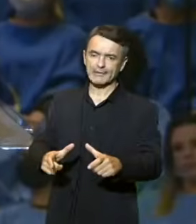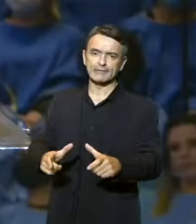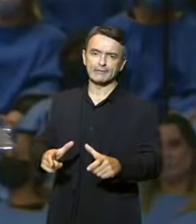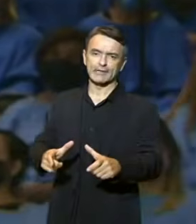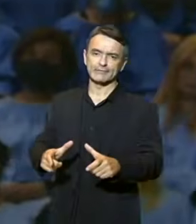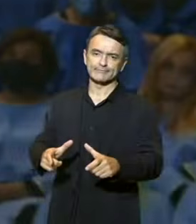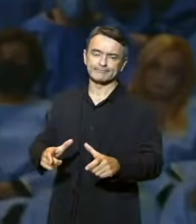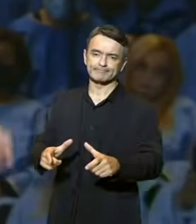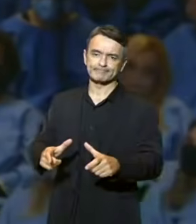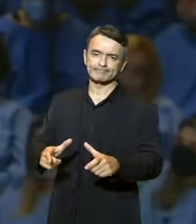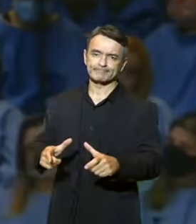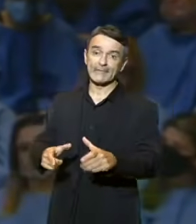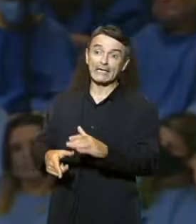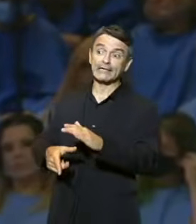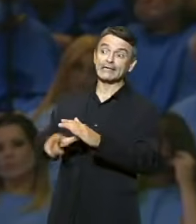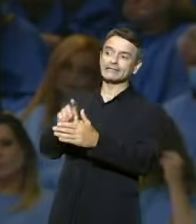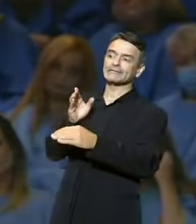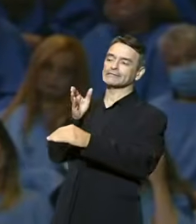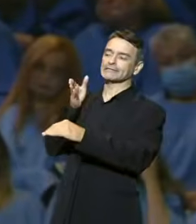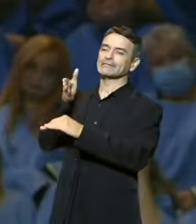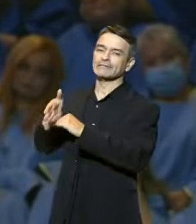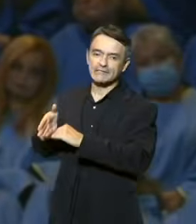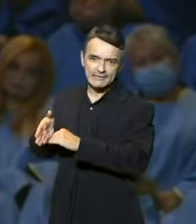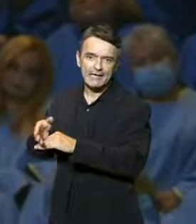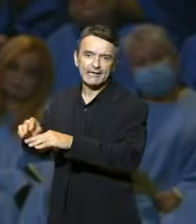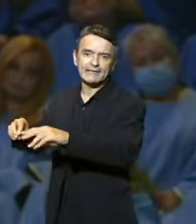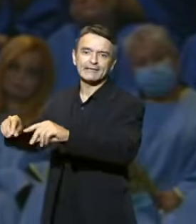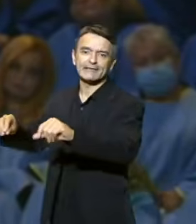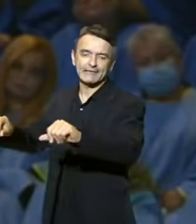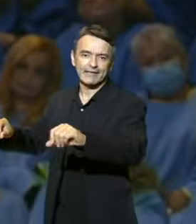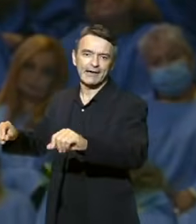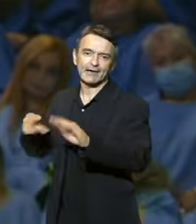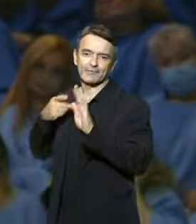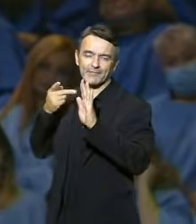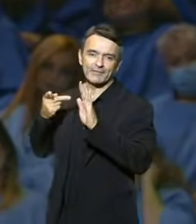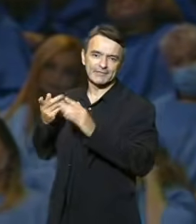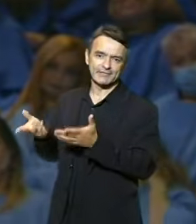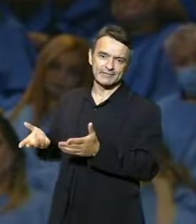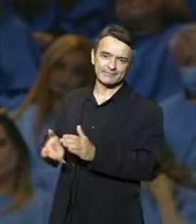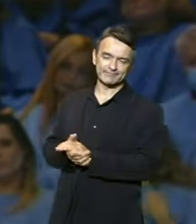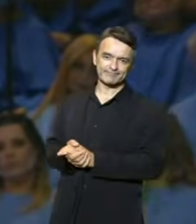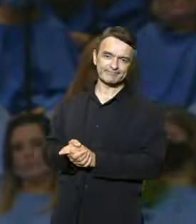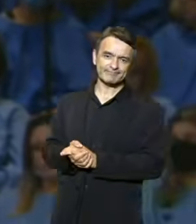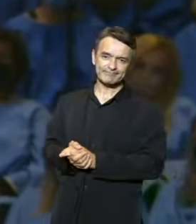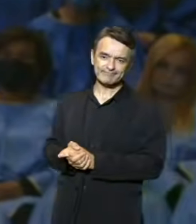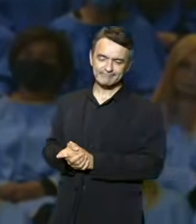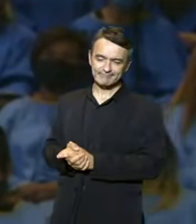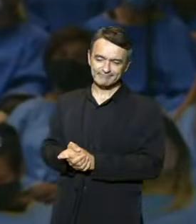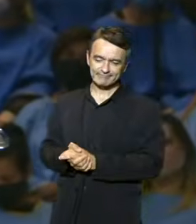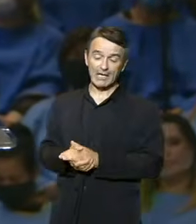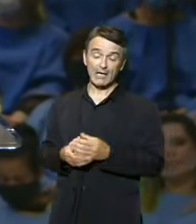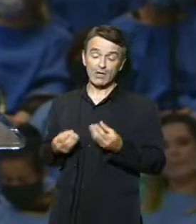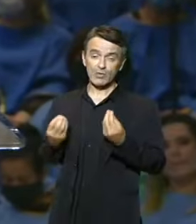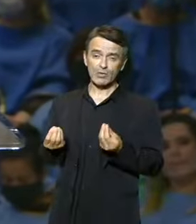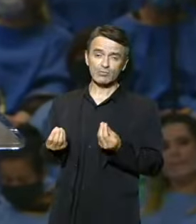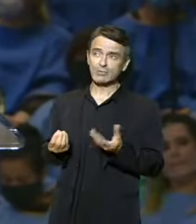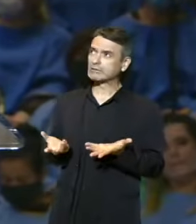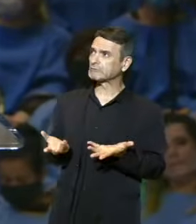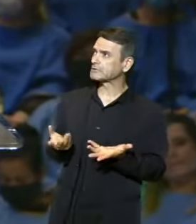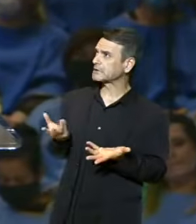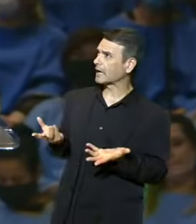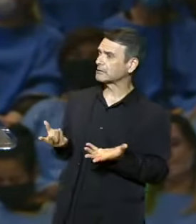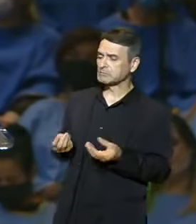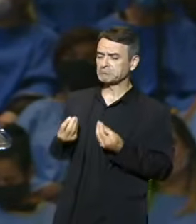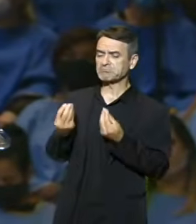Nesse texto que nós lemos, Moisés fala com Deus o seguinte, ele diz: como é que eu vou dar para alimentar cerca